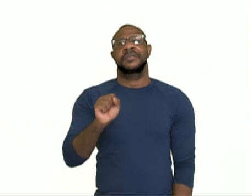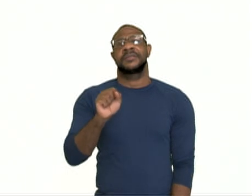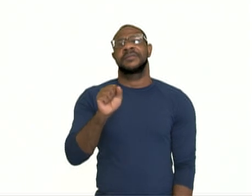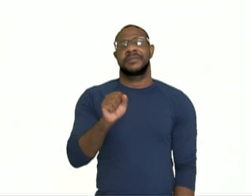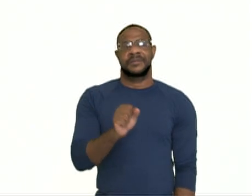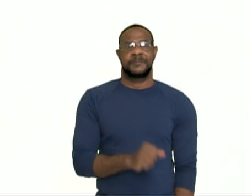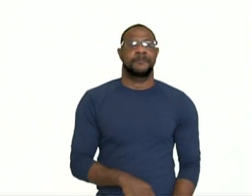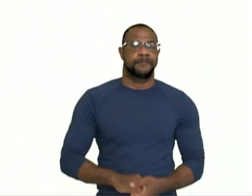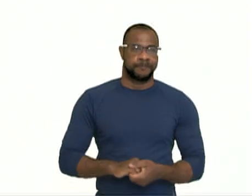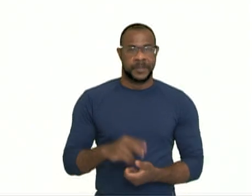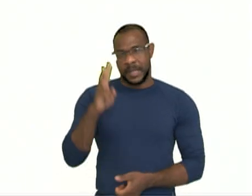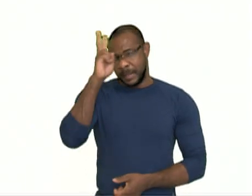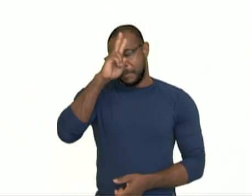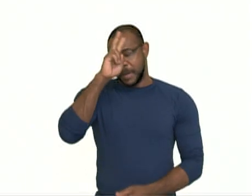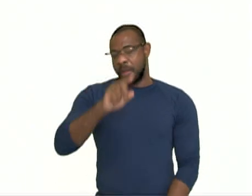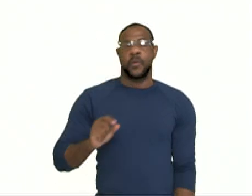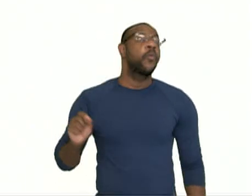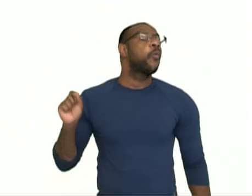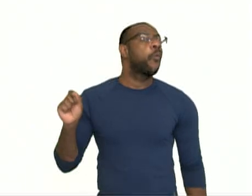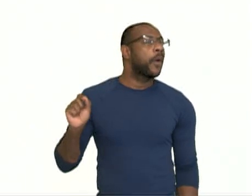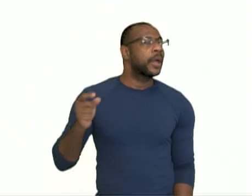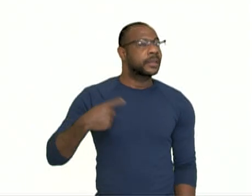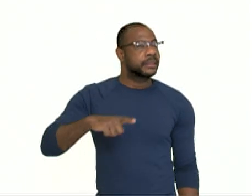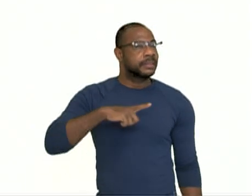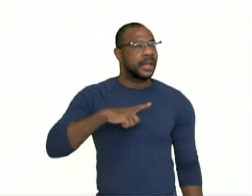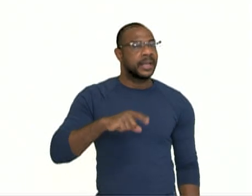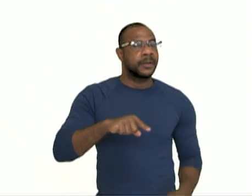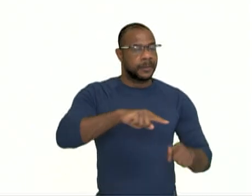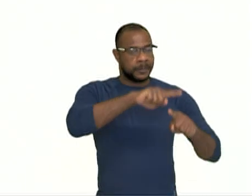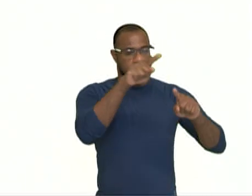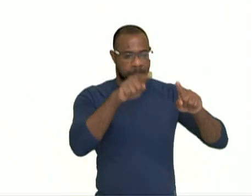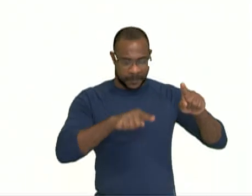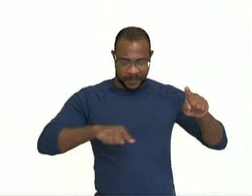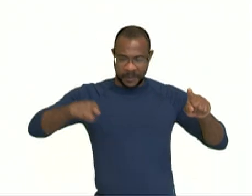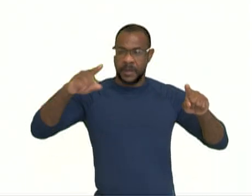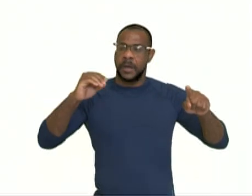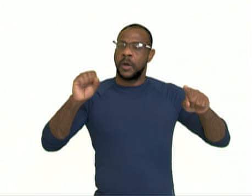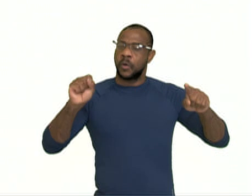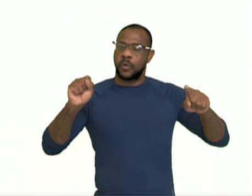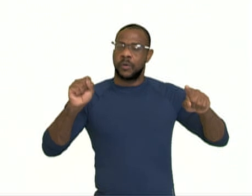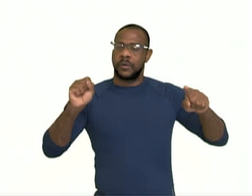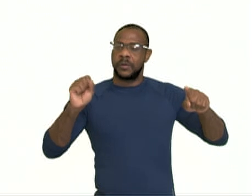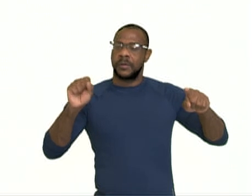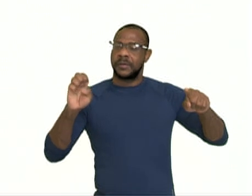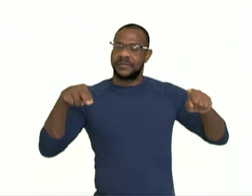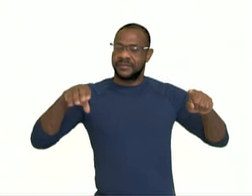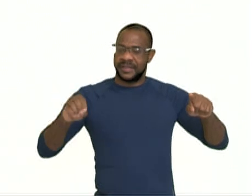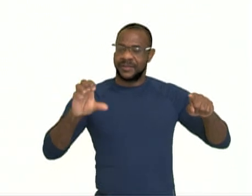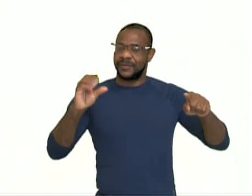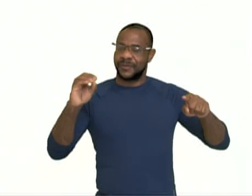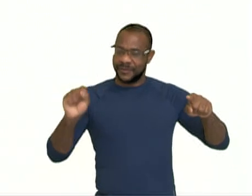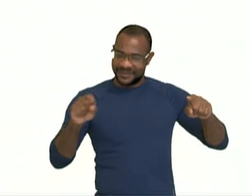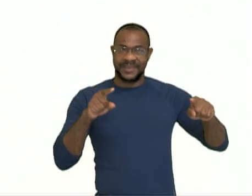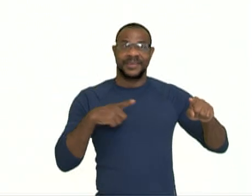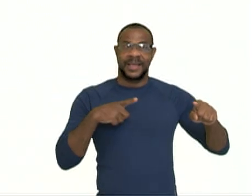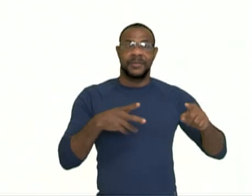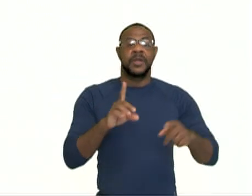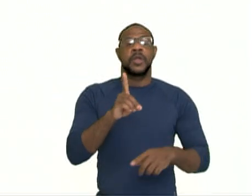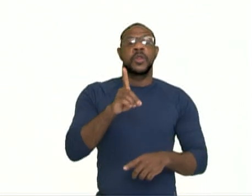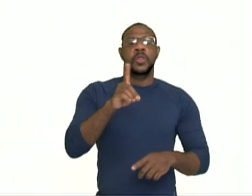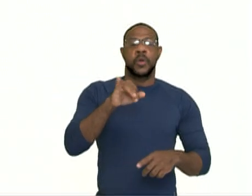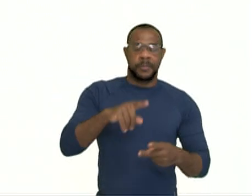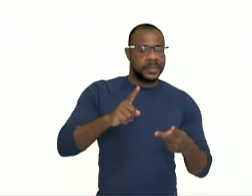Lembrando que a gente tem essa função cosseno, nós temos o domínio, né, temos